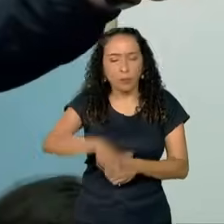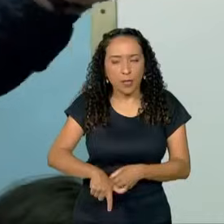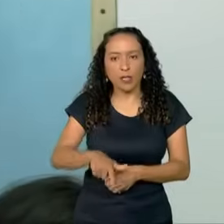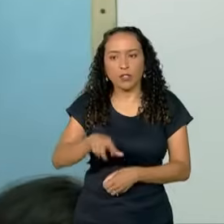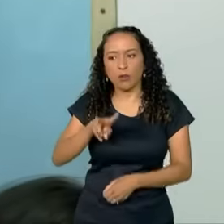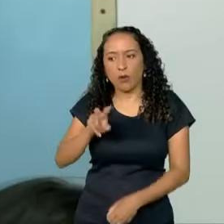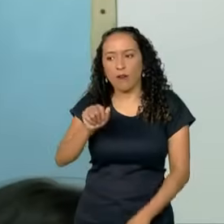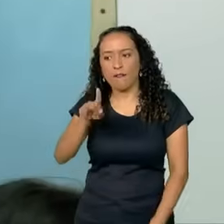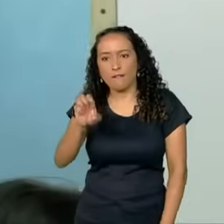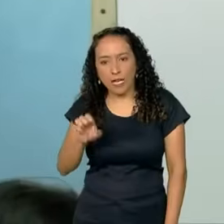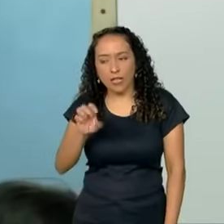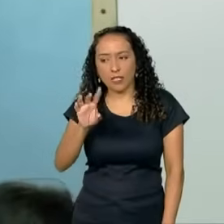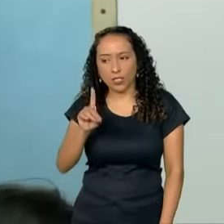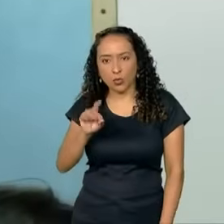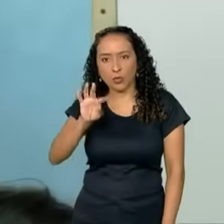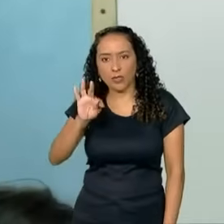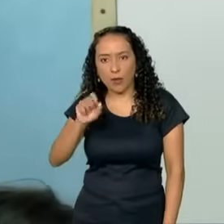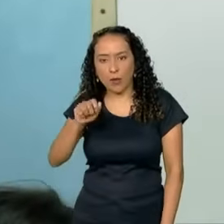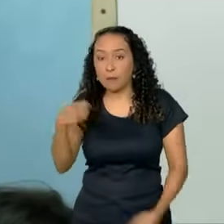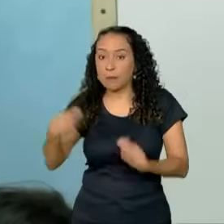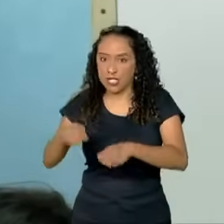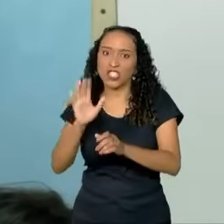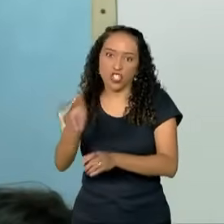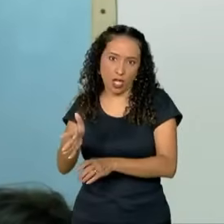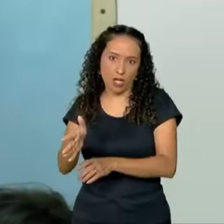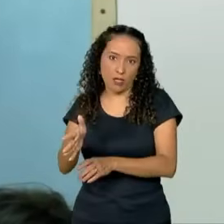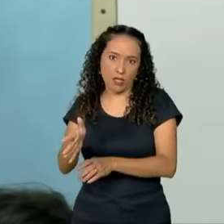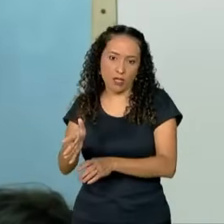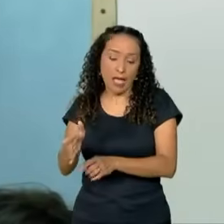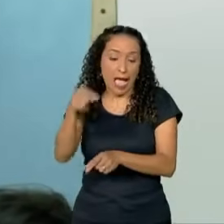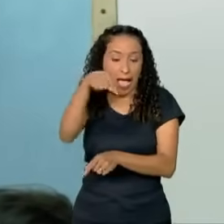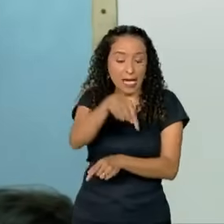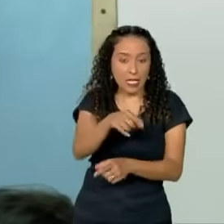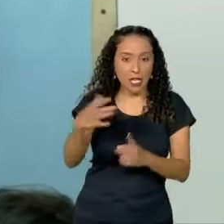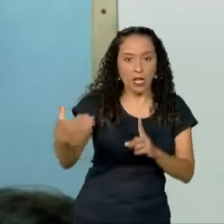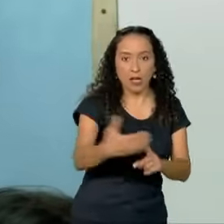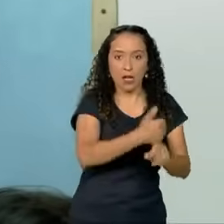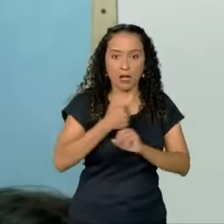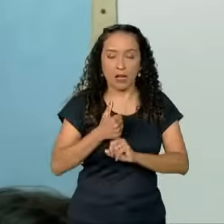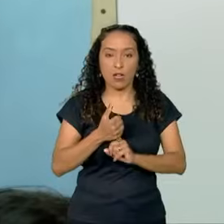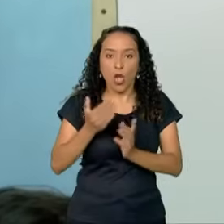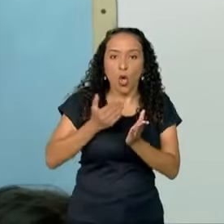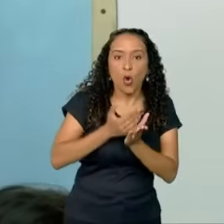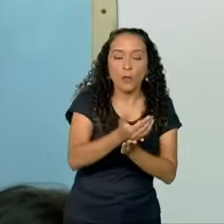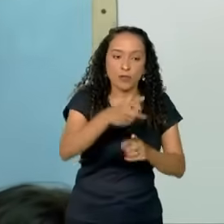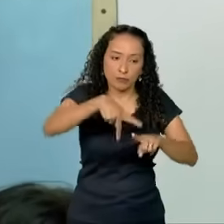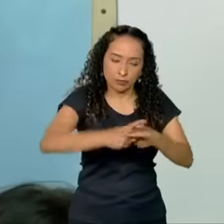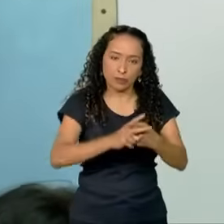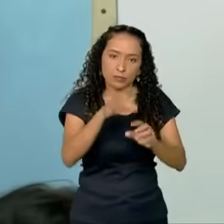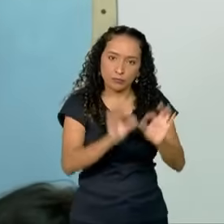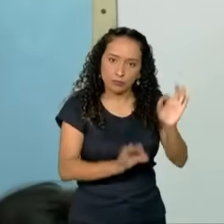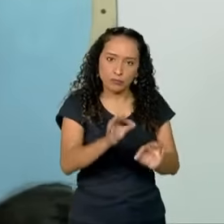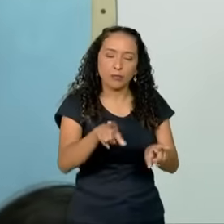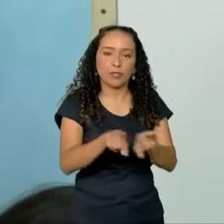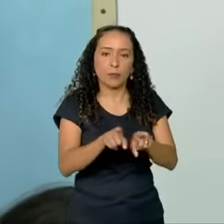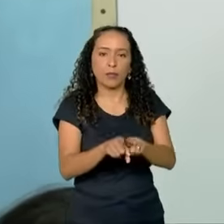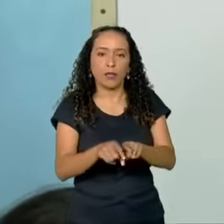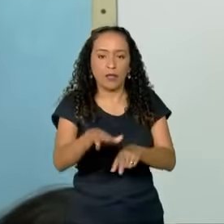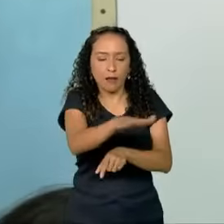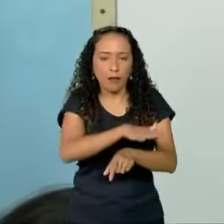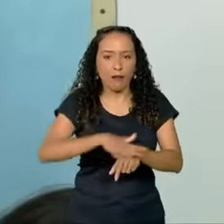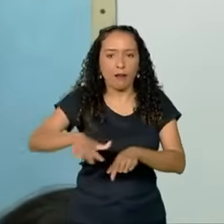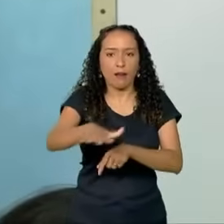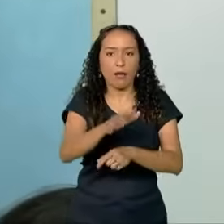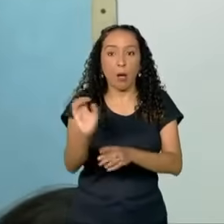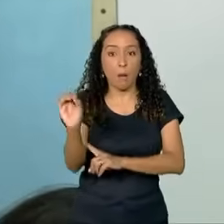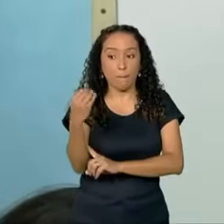exige isso. E quando estiver refluindo aqui no resgate, vai iniciar o restabelecimento na região da Grande Porto Alegre,